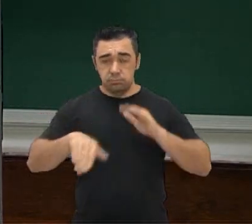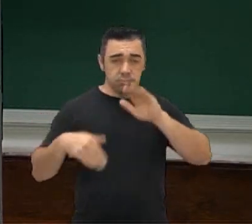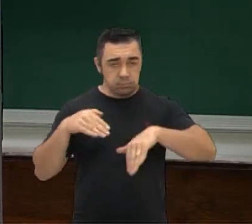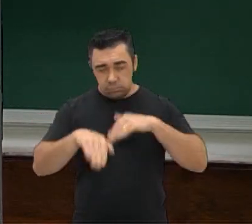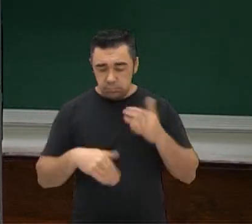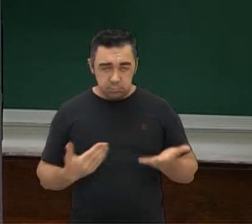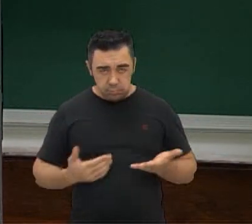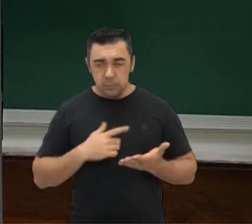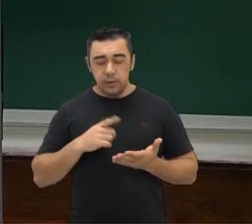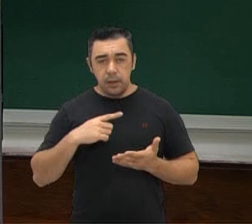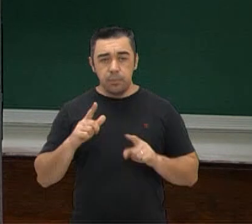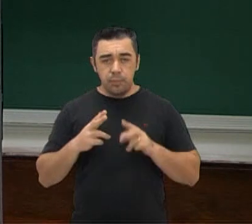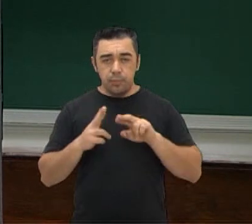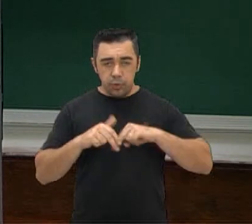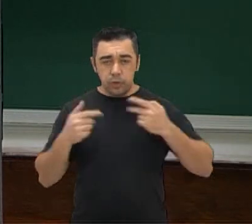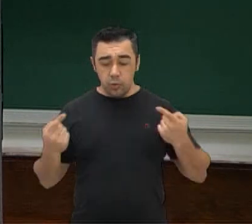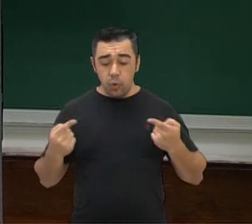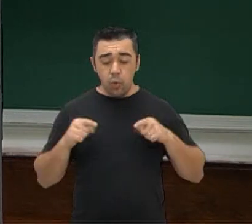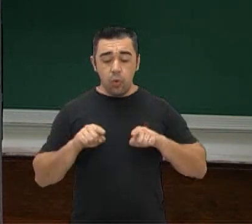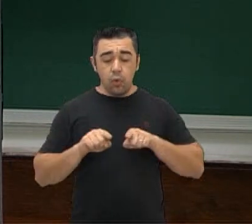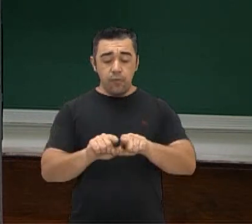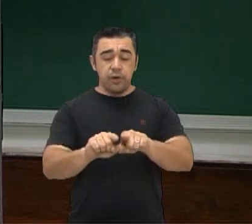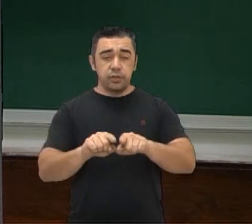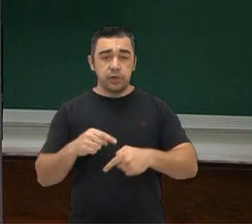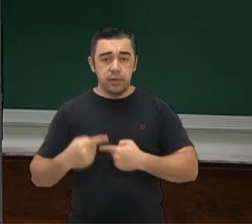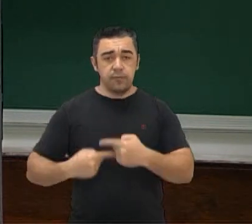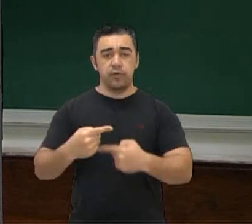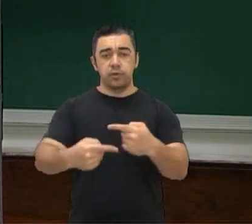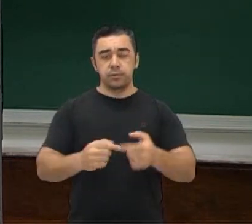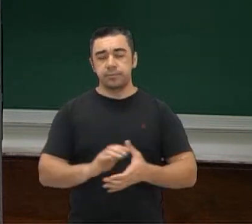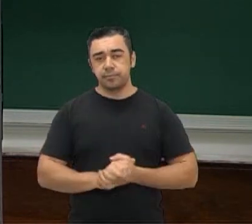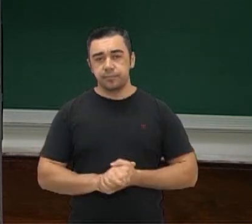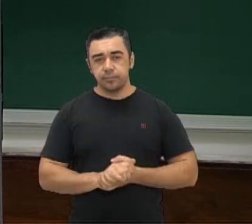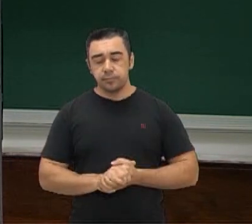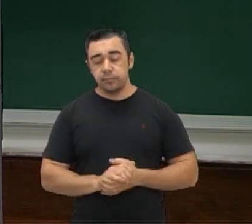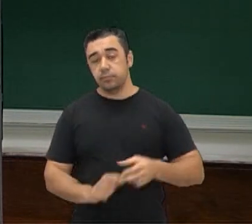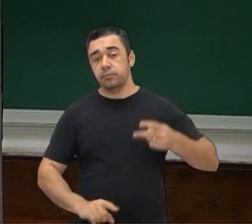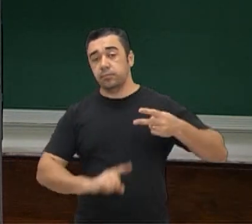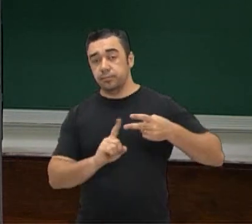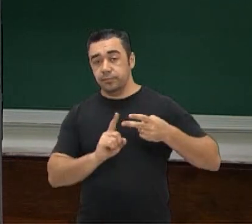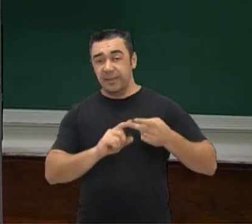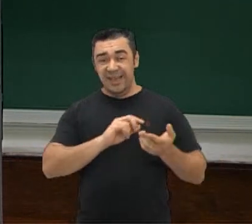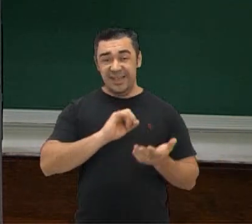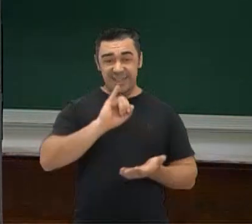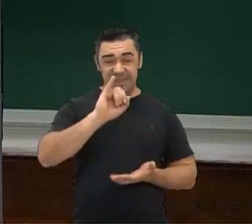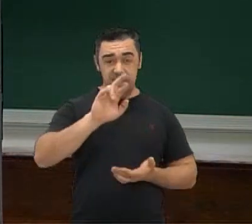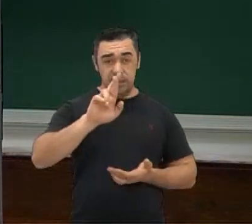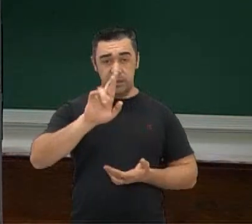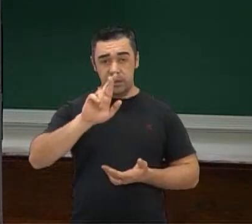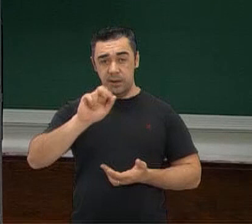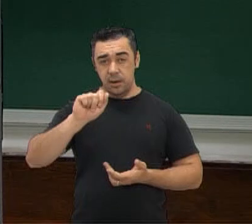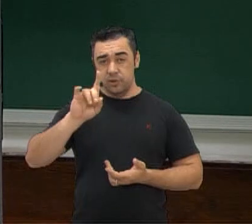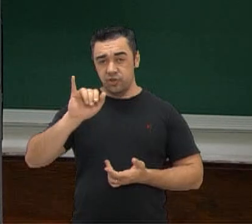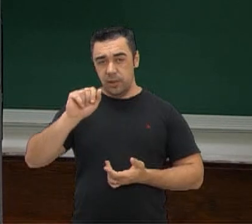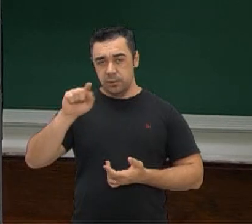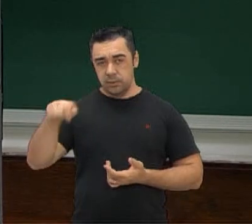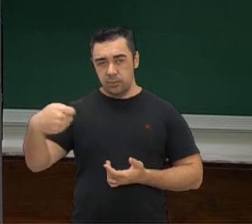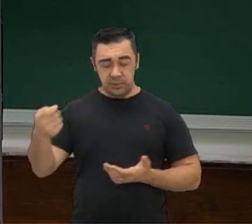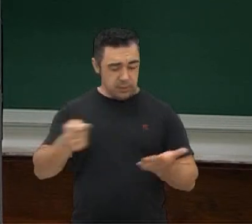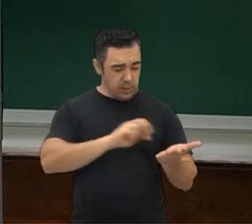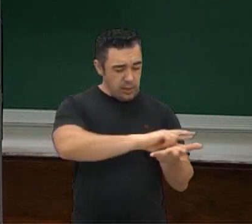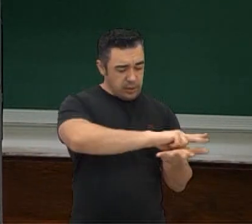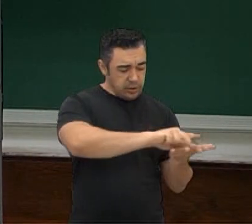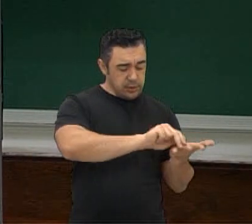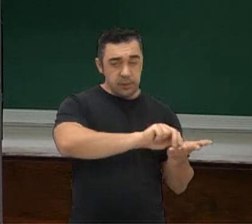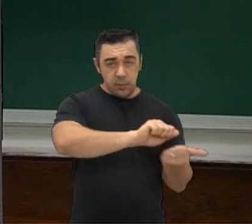Então, convergiram para algo em comum, que não tem mesma origem. Quando a gente fala de irradiação, é o contrário. Tem a mesma origem, mas